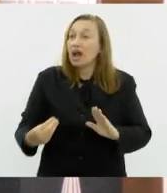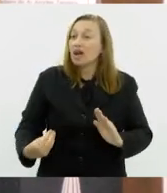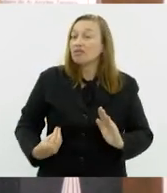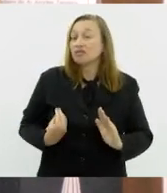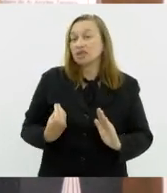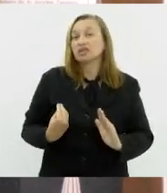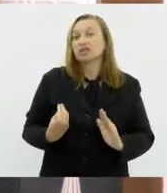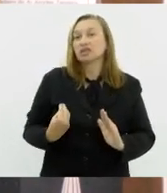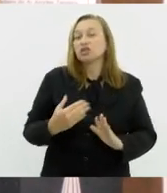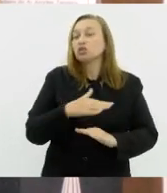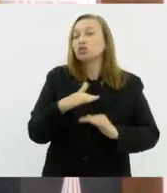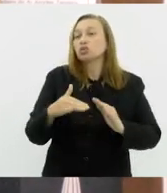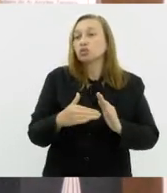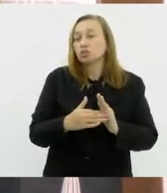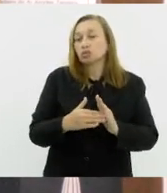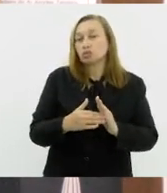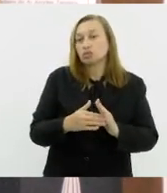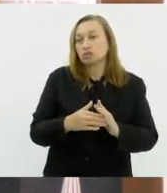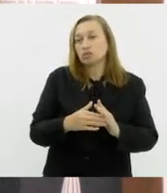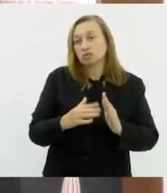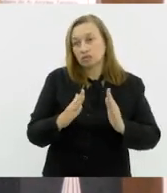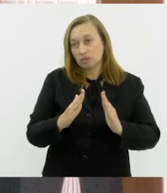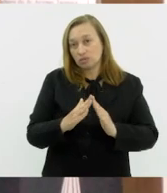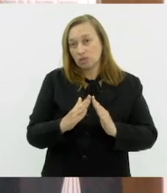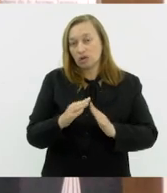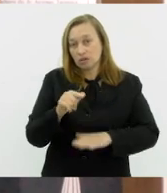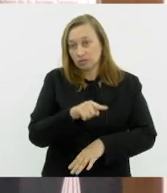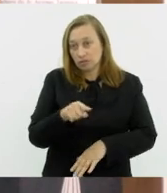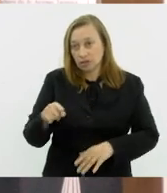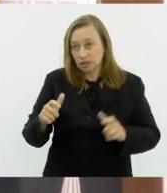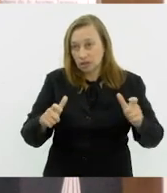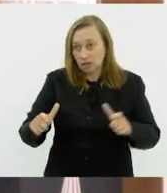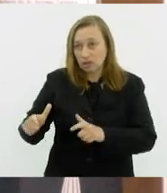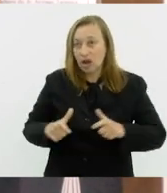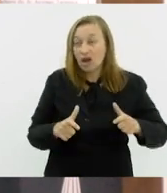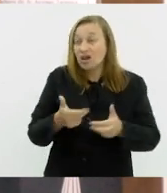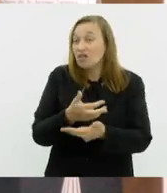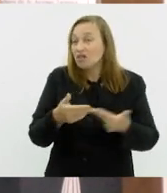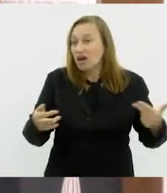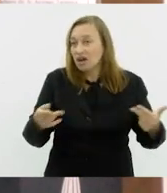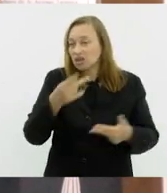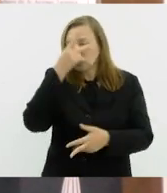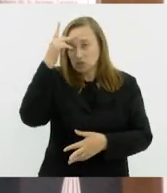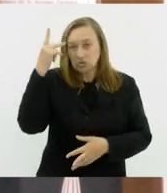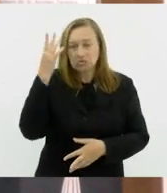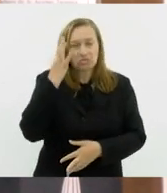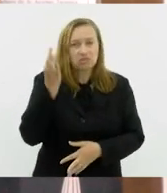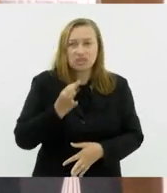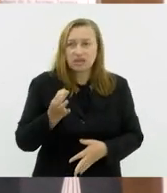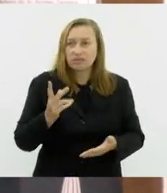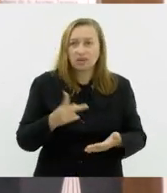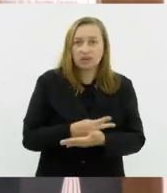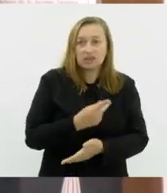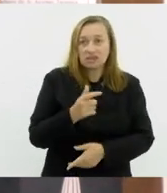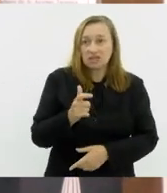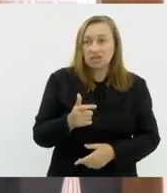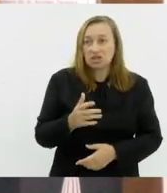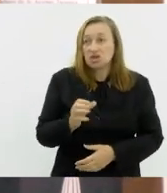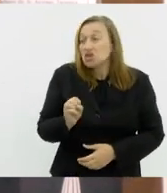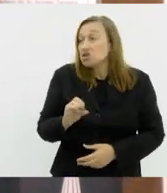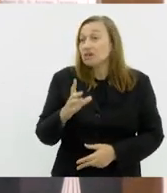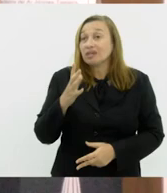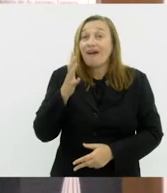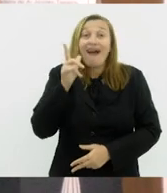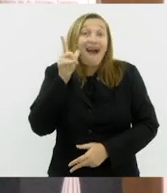toda a população que mora ali embaixo. Porque muitos desses passageiros não sabem o que vai acontecer lá embaixo. Eles só estão ali